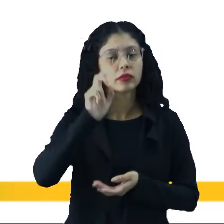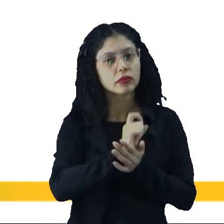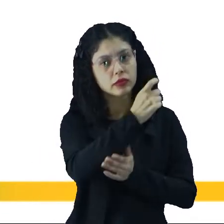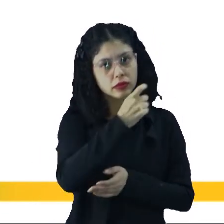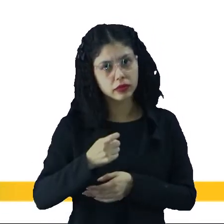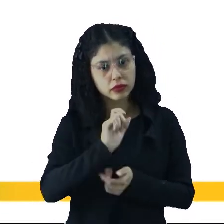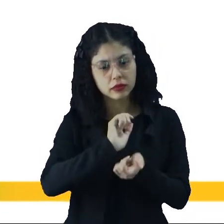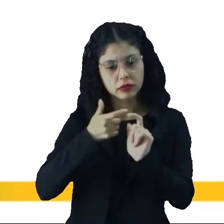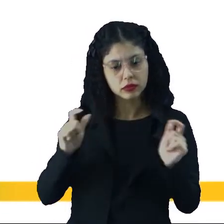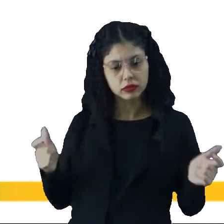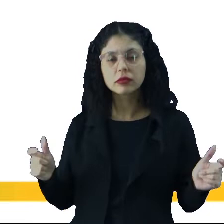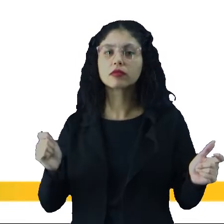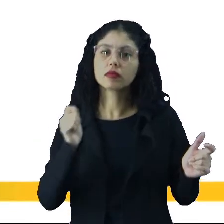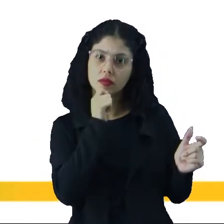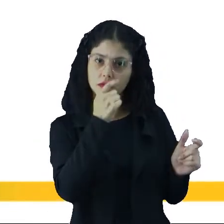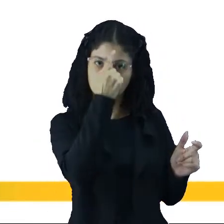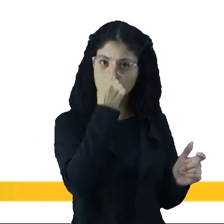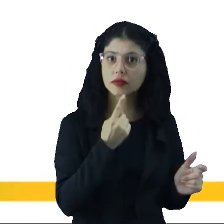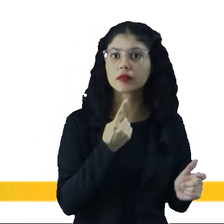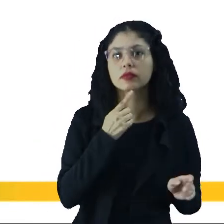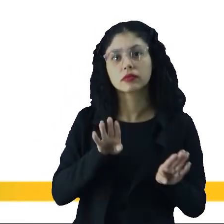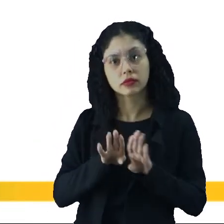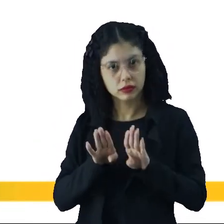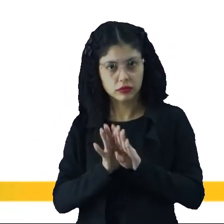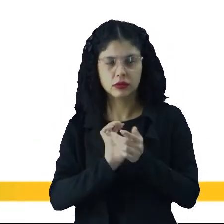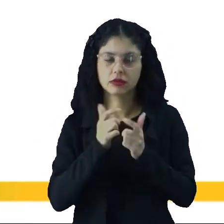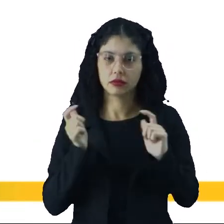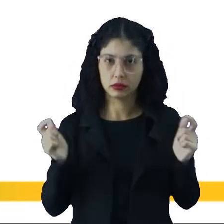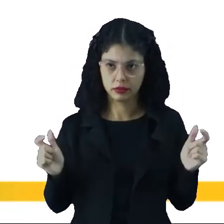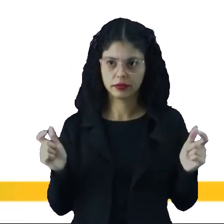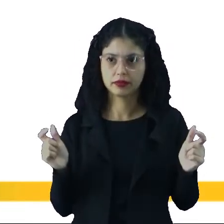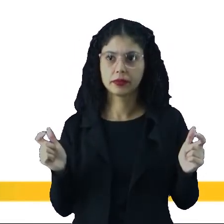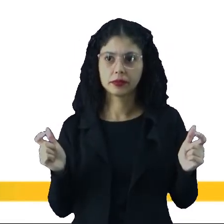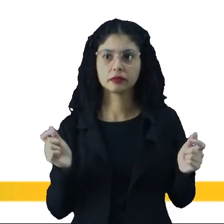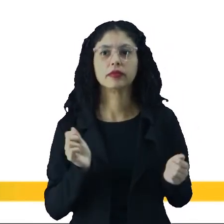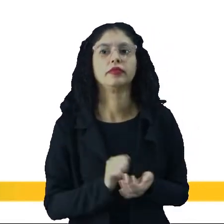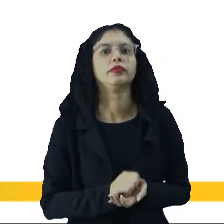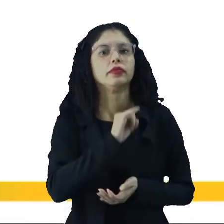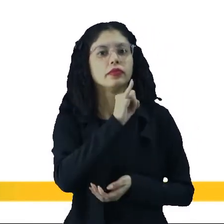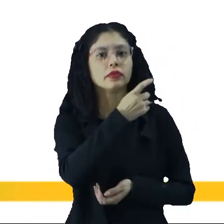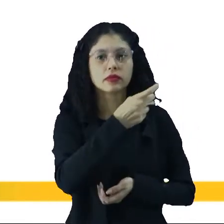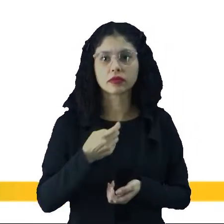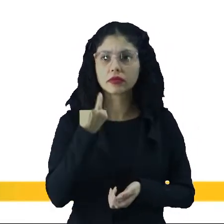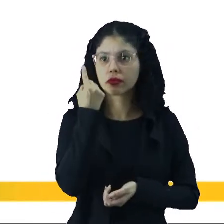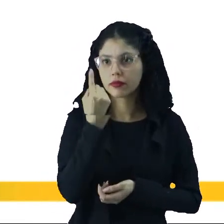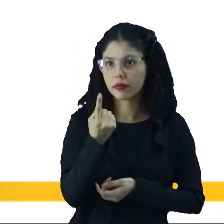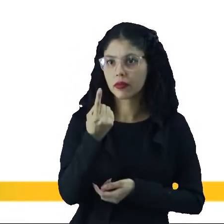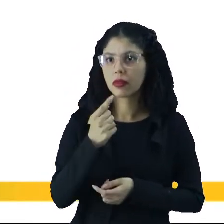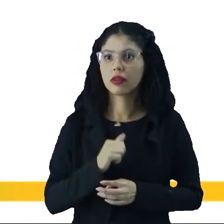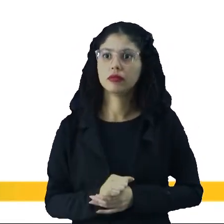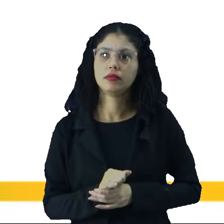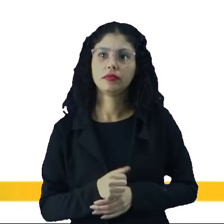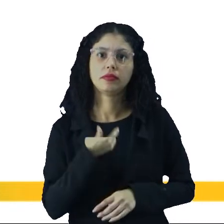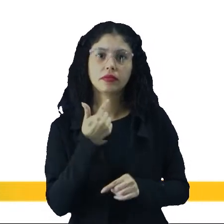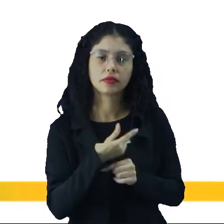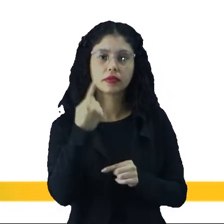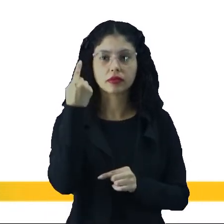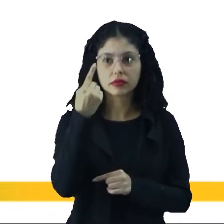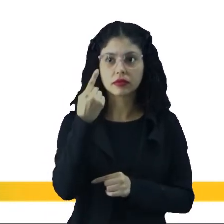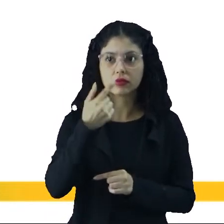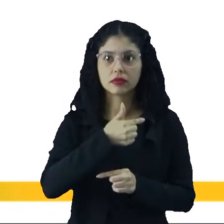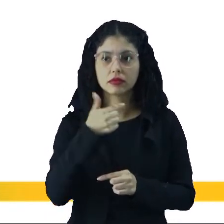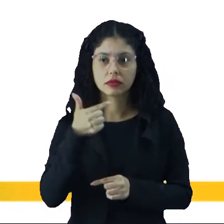estão aumentando e a imagem também está aumentando. Se o x é 1, 2 elevado a 1 é